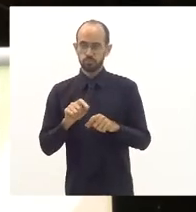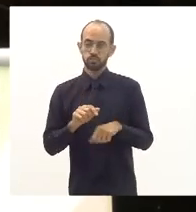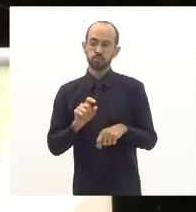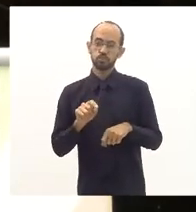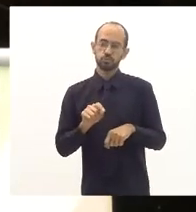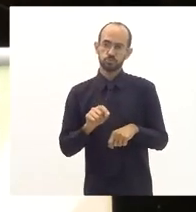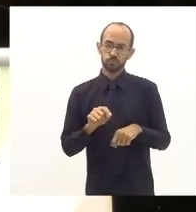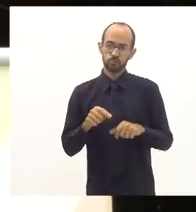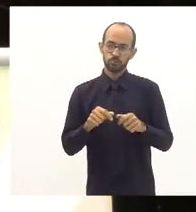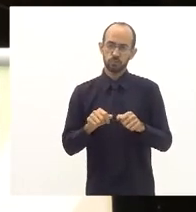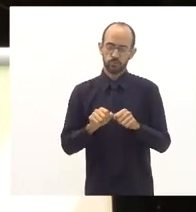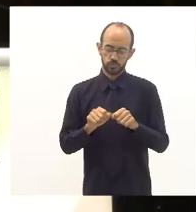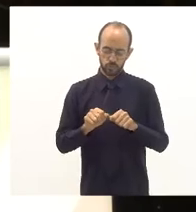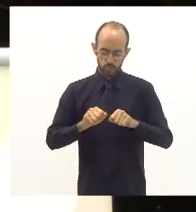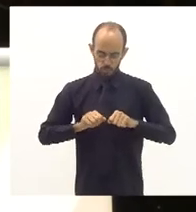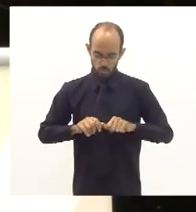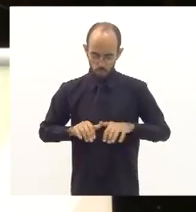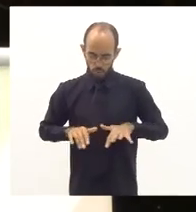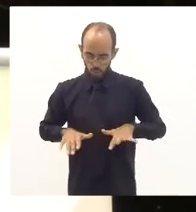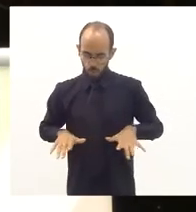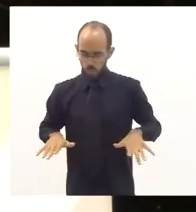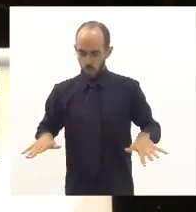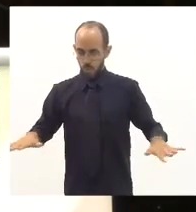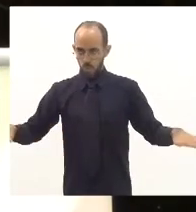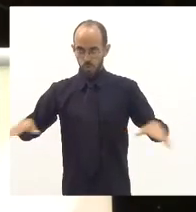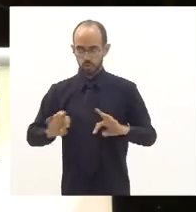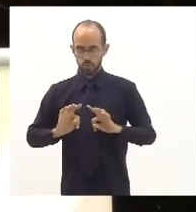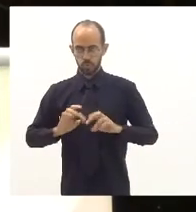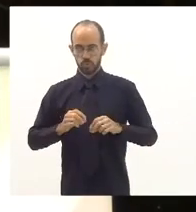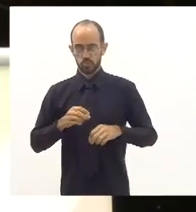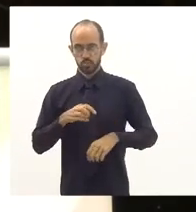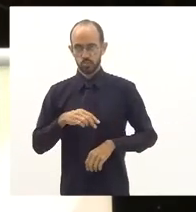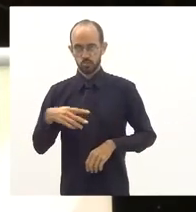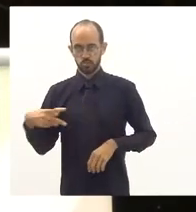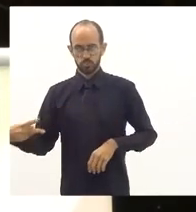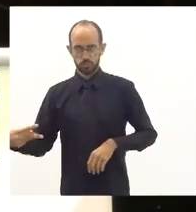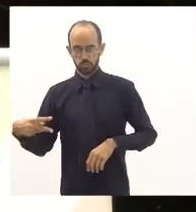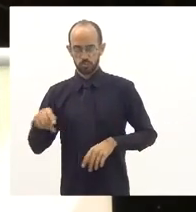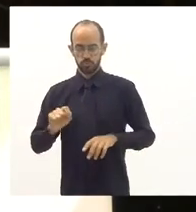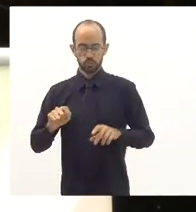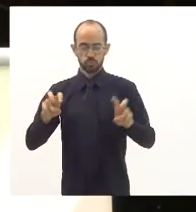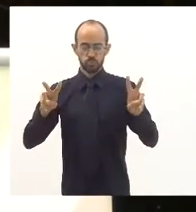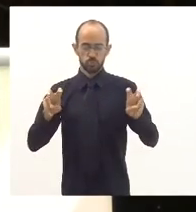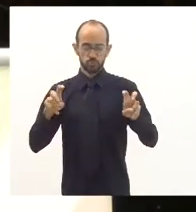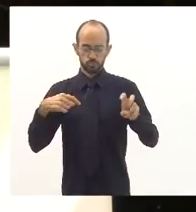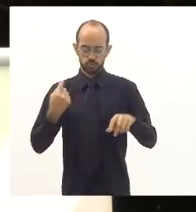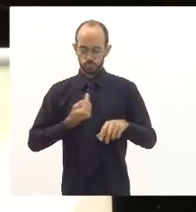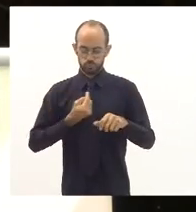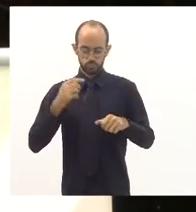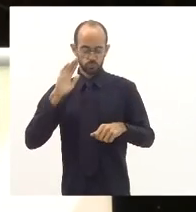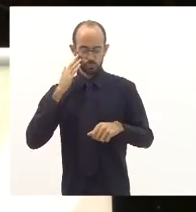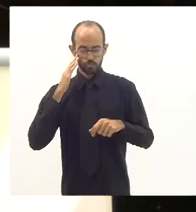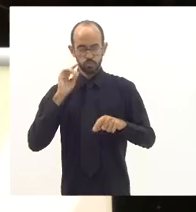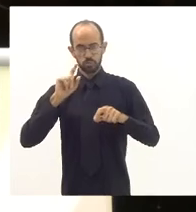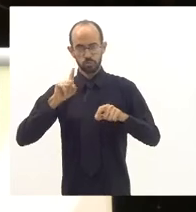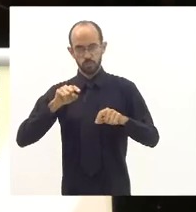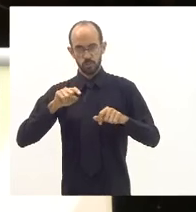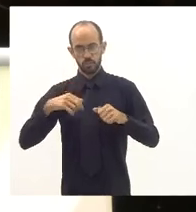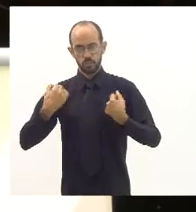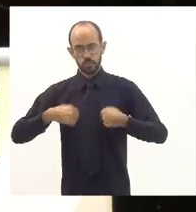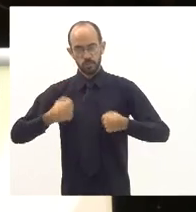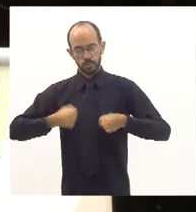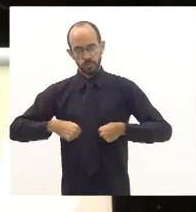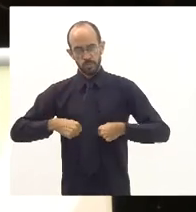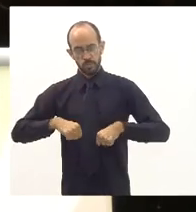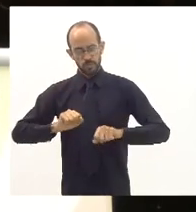uma capilarização por todo o Ministério Público das pautas que nós entendemos que deva haver um